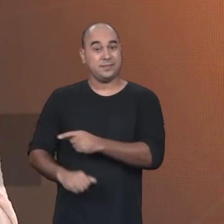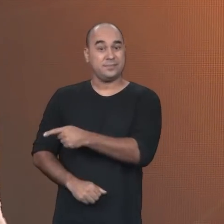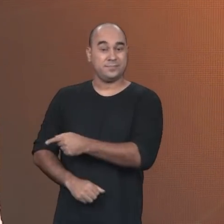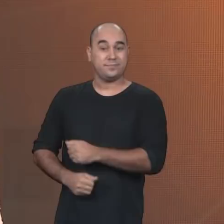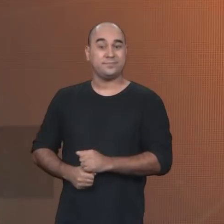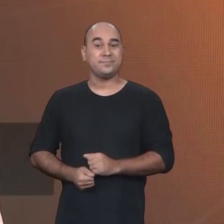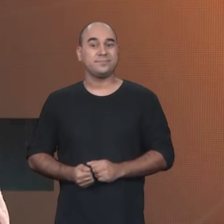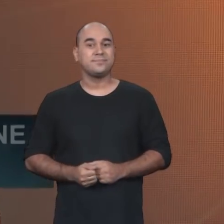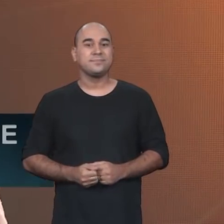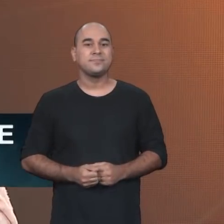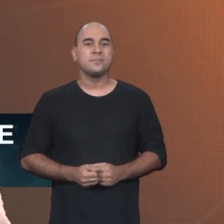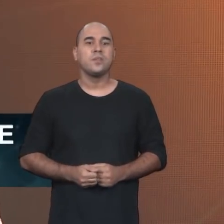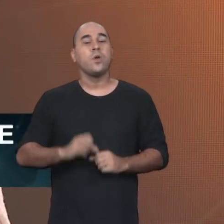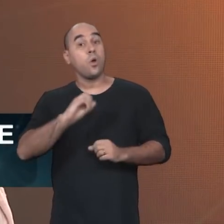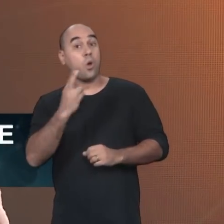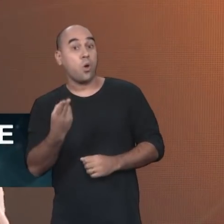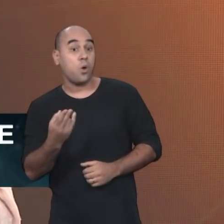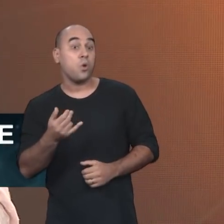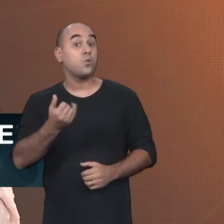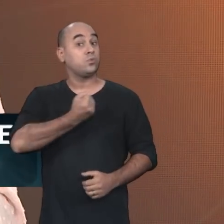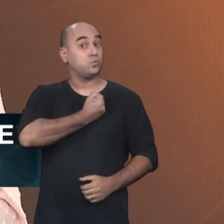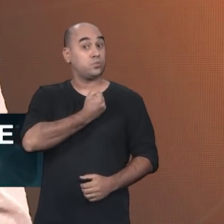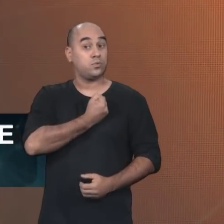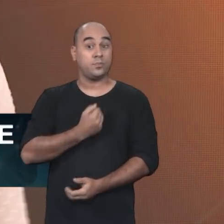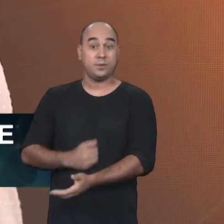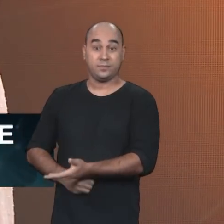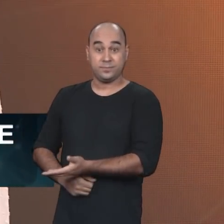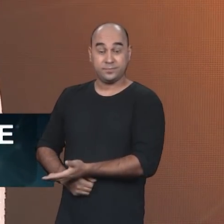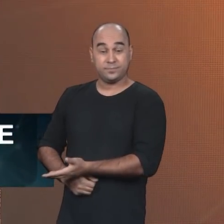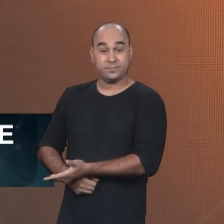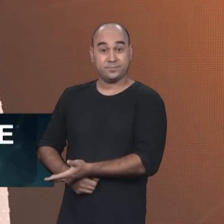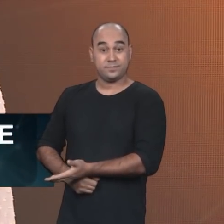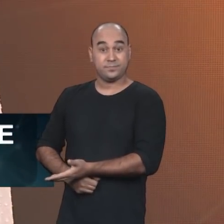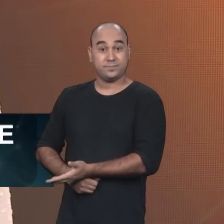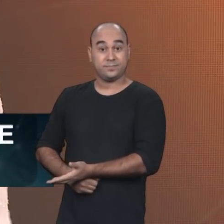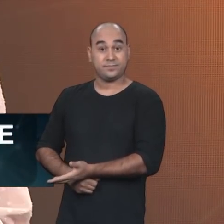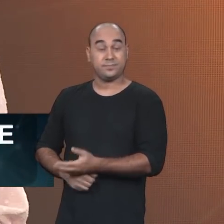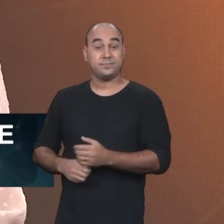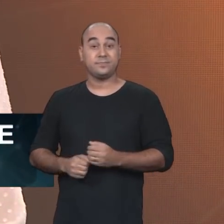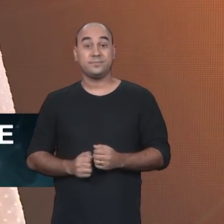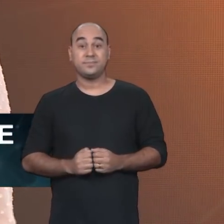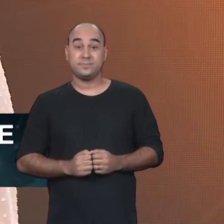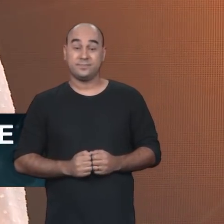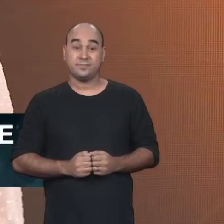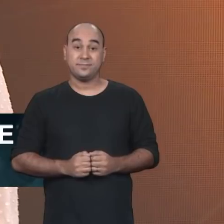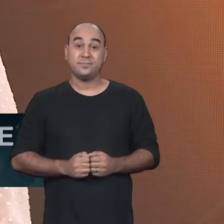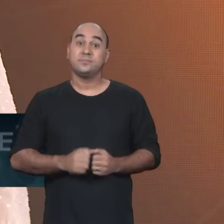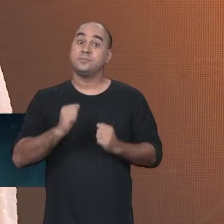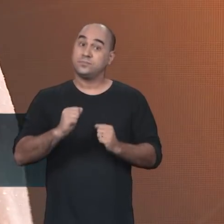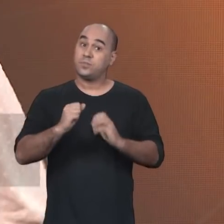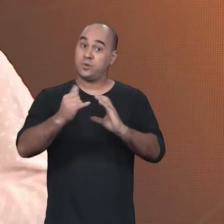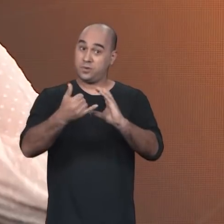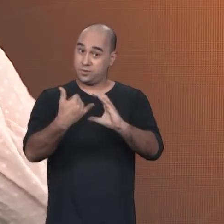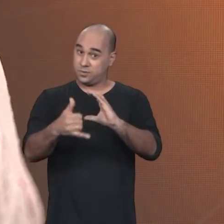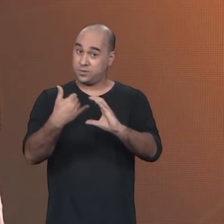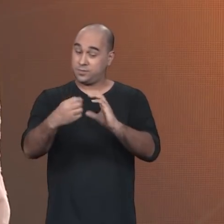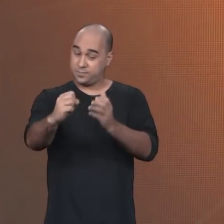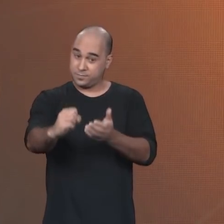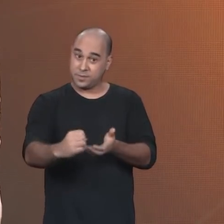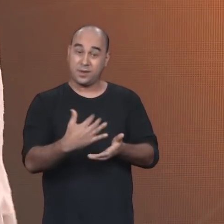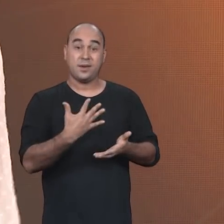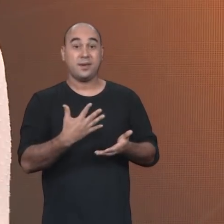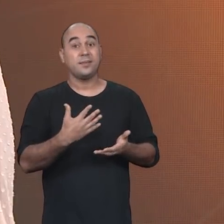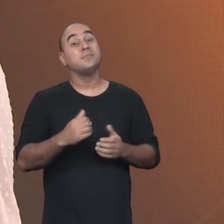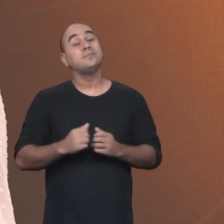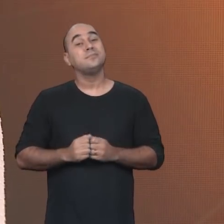12 21 27 31 21. Gente, pede aí o seu presente que a gente vai mandar com